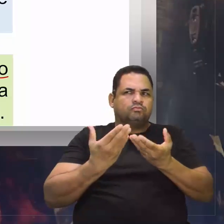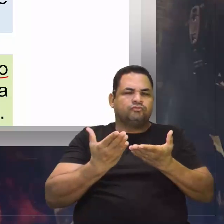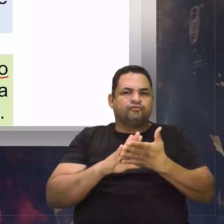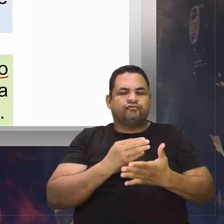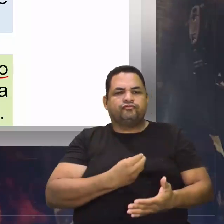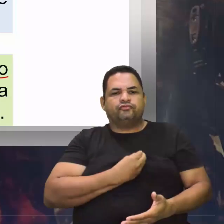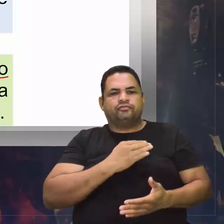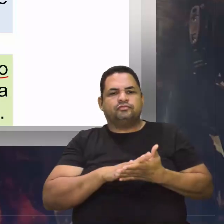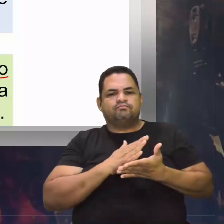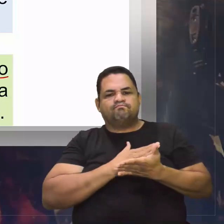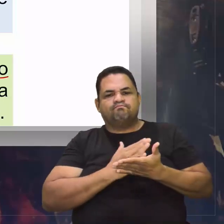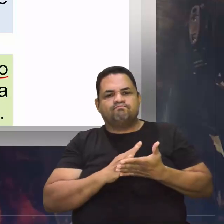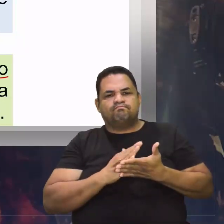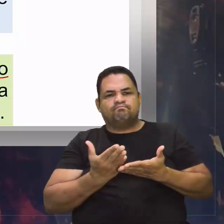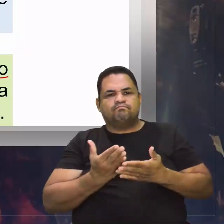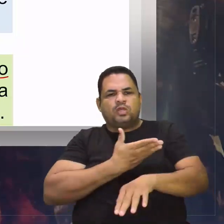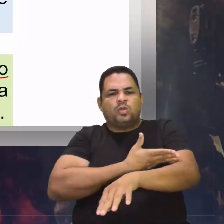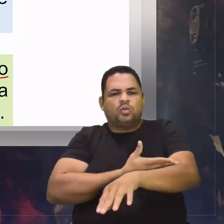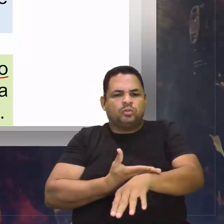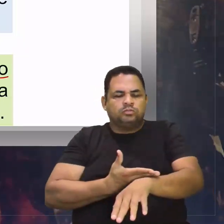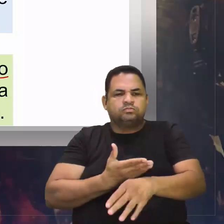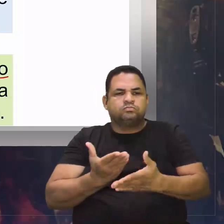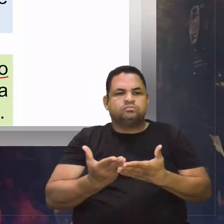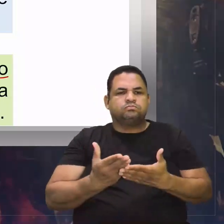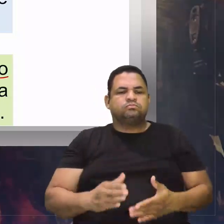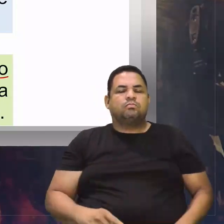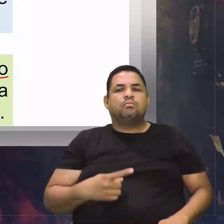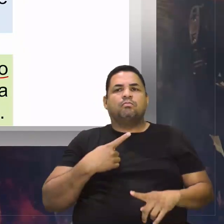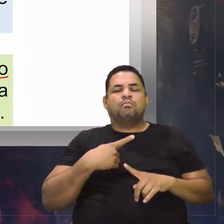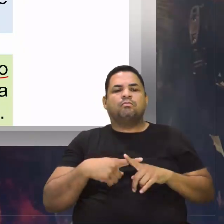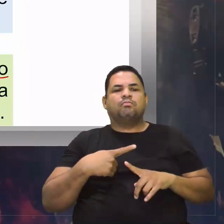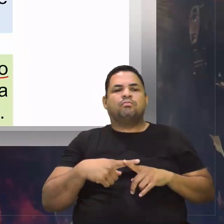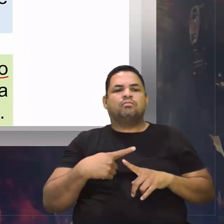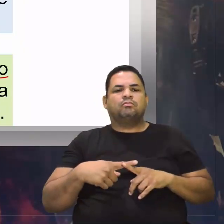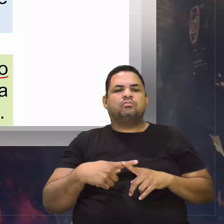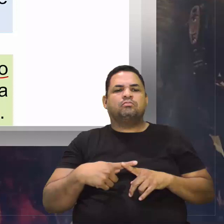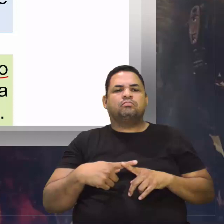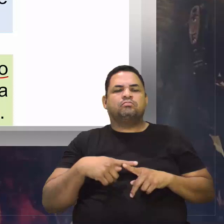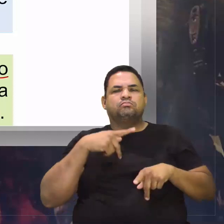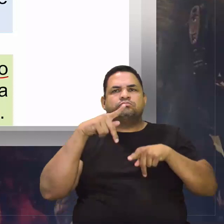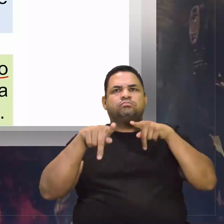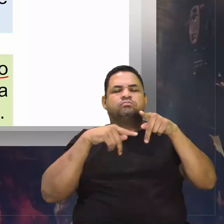seus princípios. E porque essas civilizações,